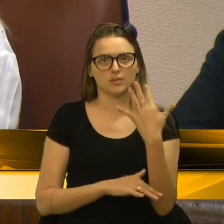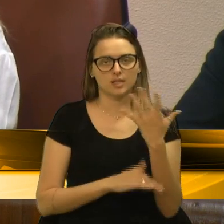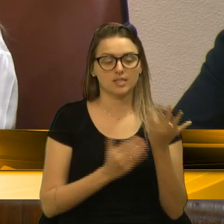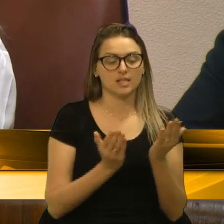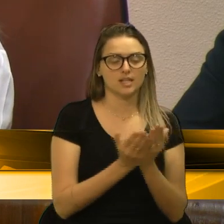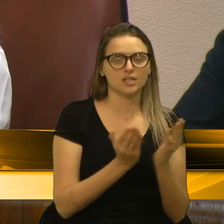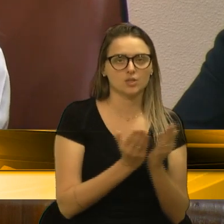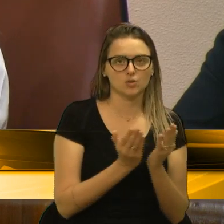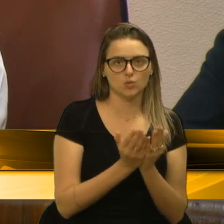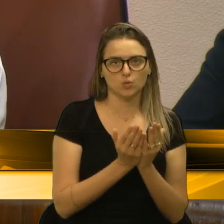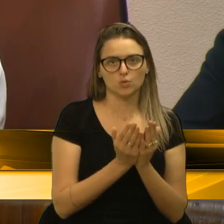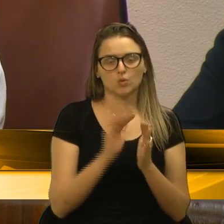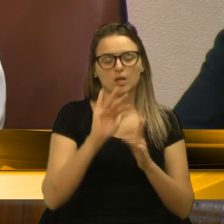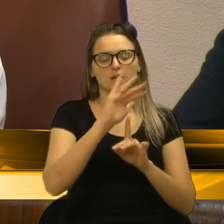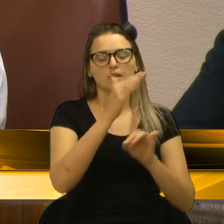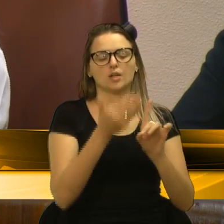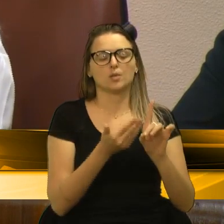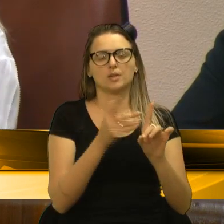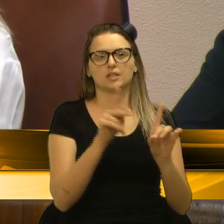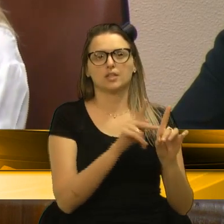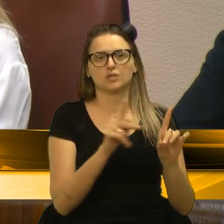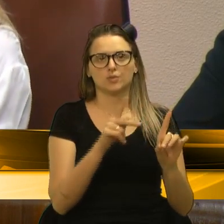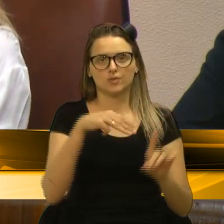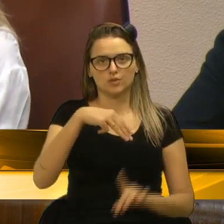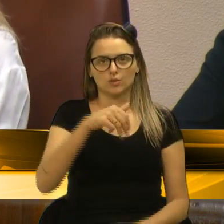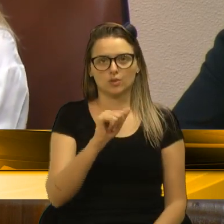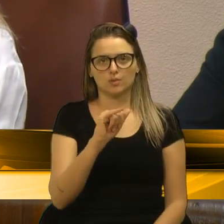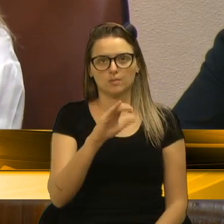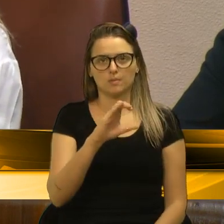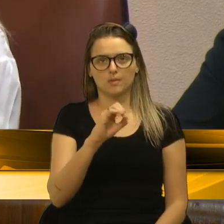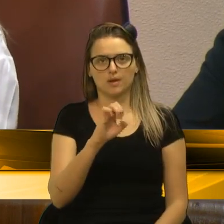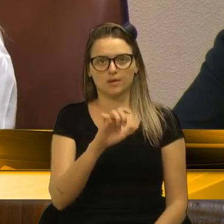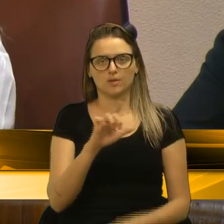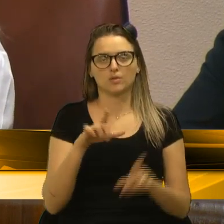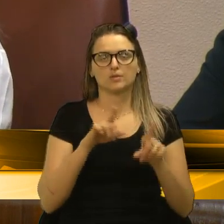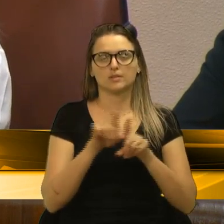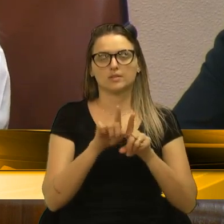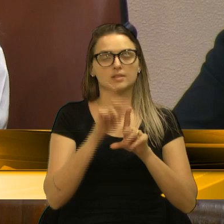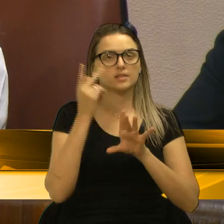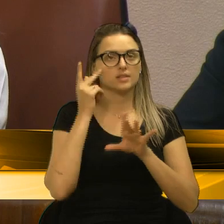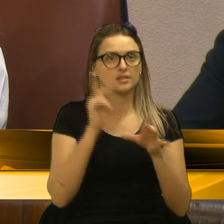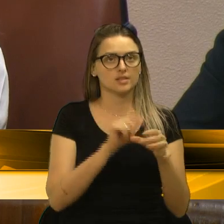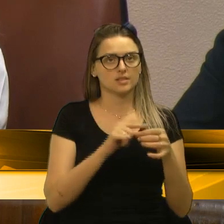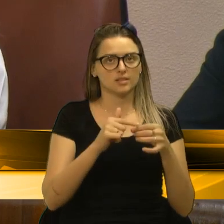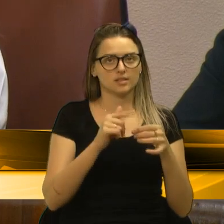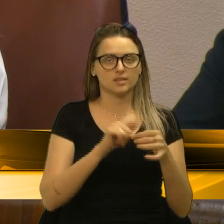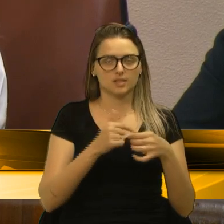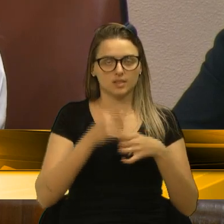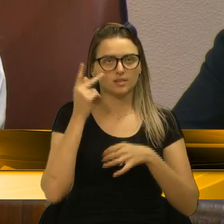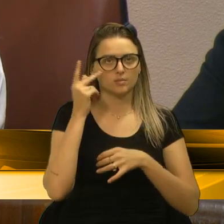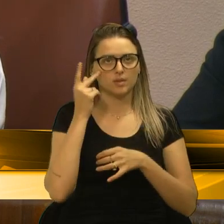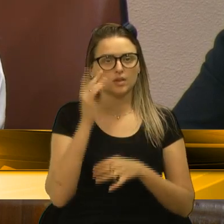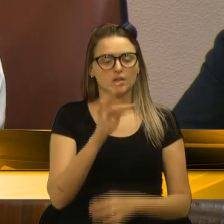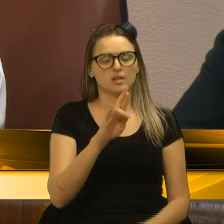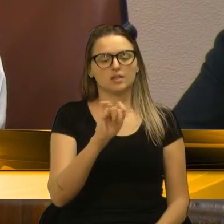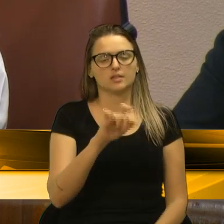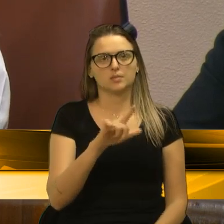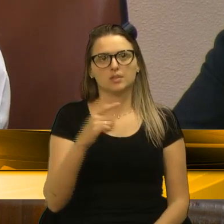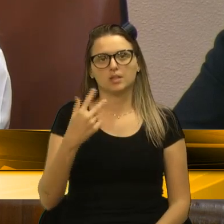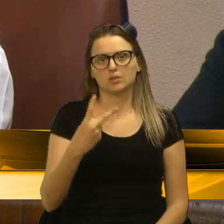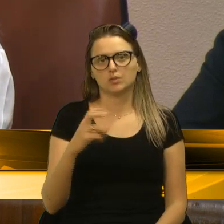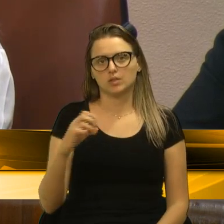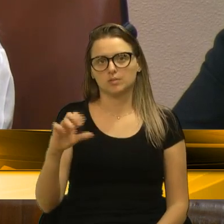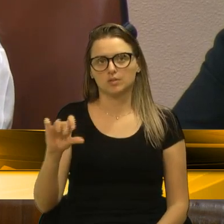em homenagem ao professor Michael Peer, São Paulo, Revista dos Tribunais, 2009,